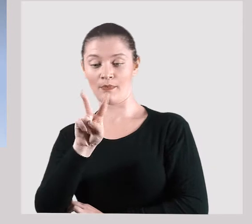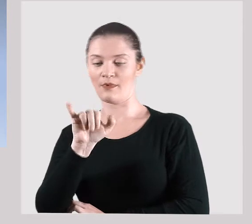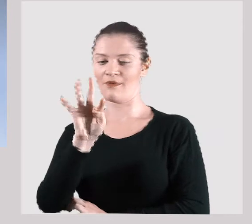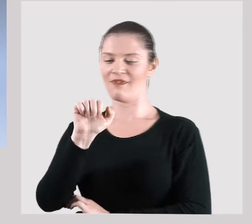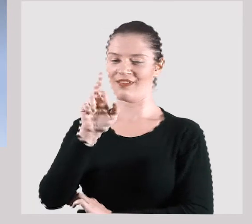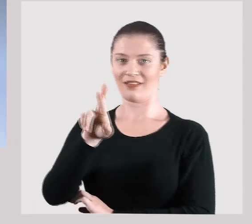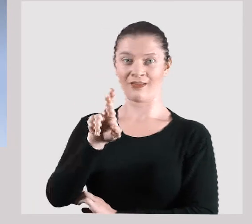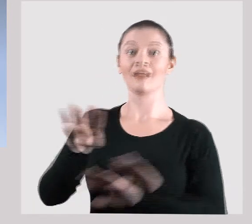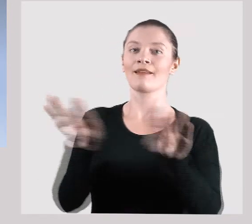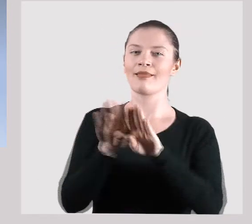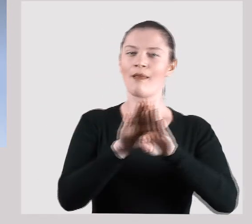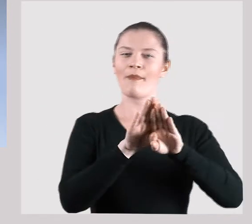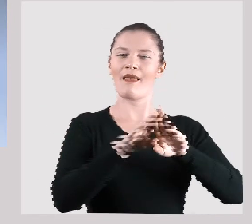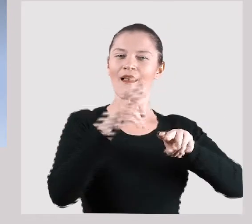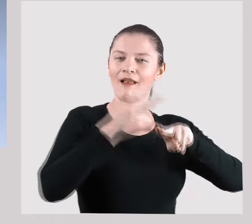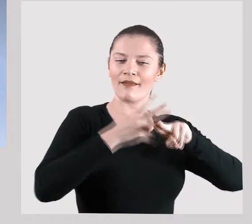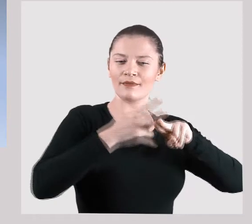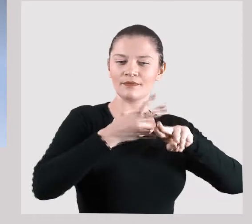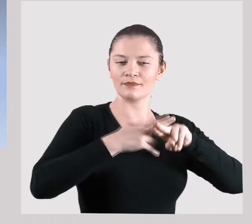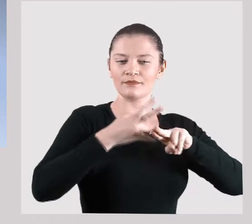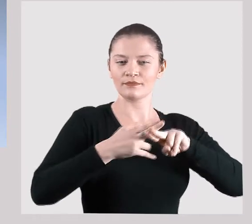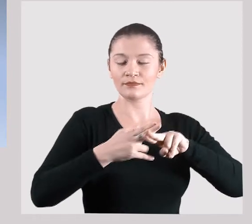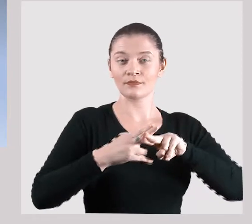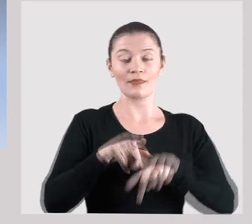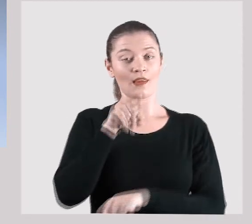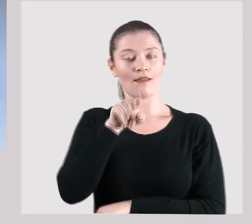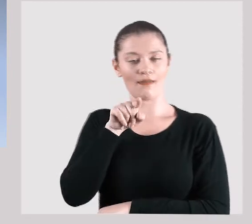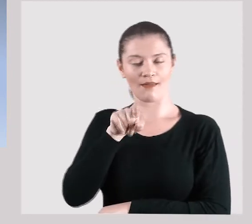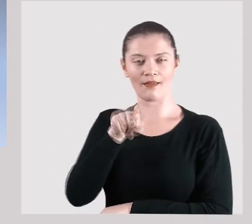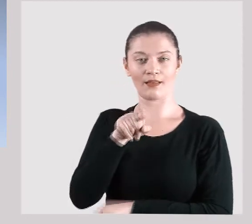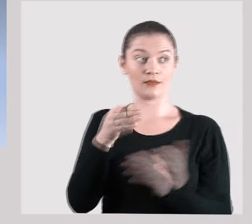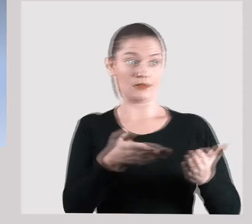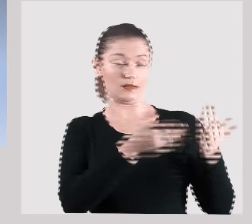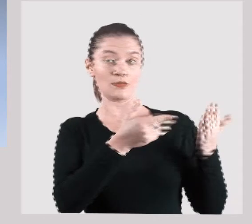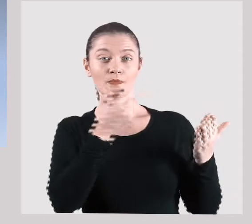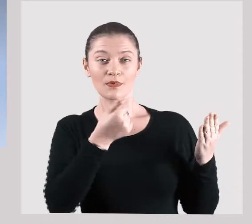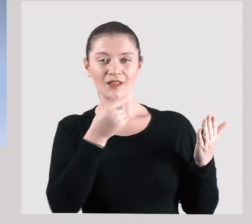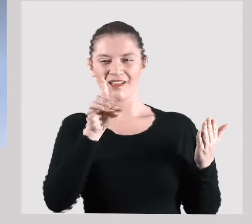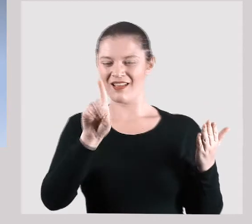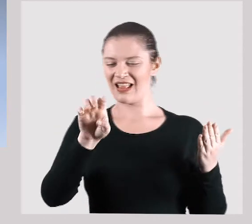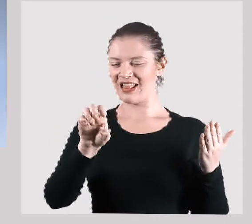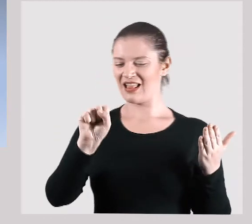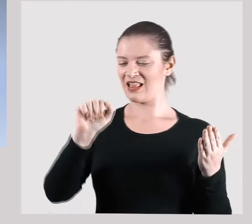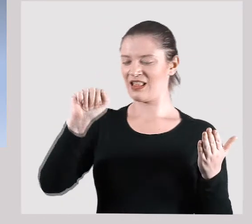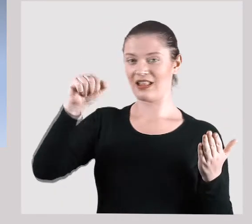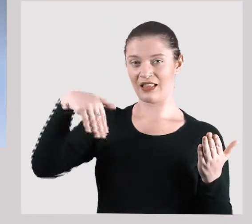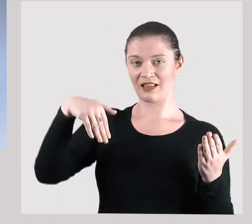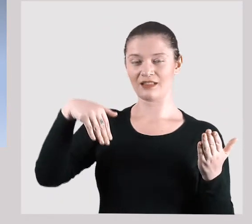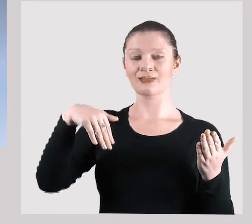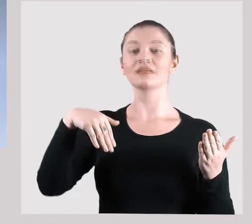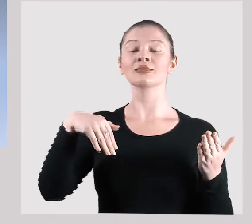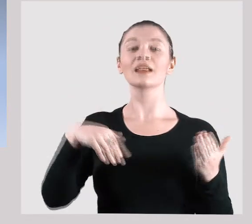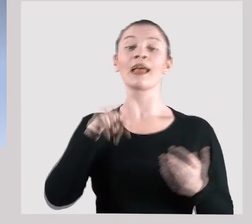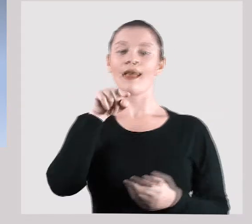é muito comum. Esse menino aqui é o drag queen kid, é o Desmond Amazing. Ele é um artista,